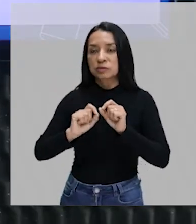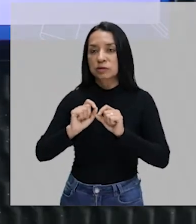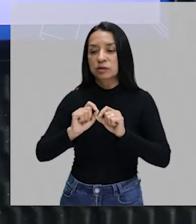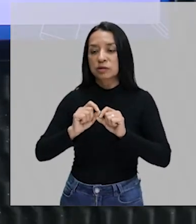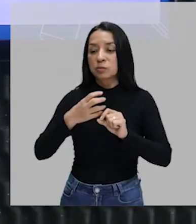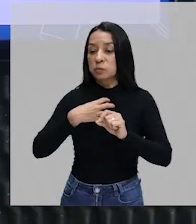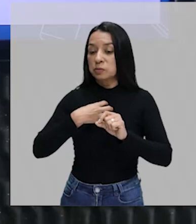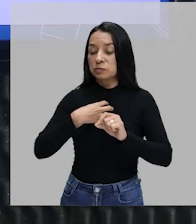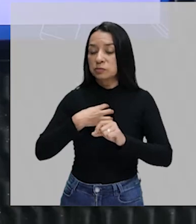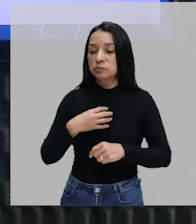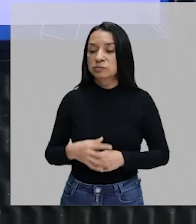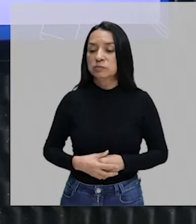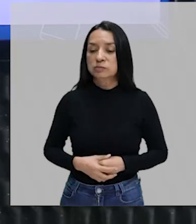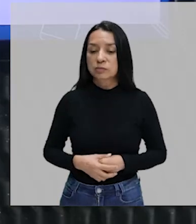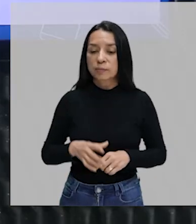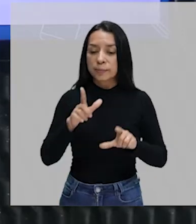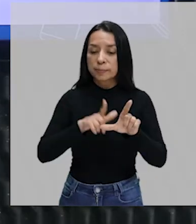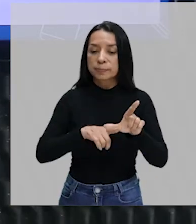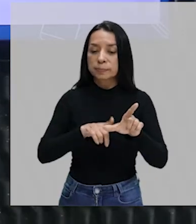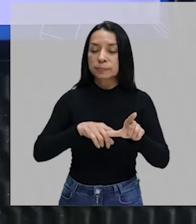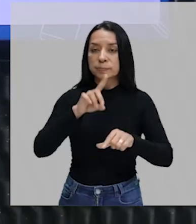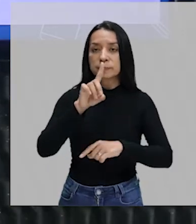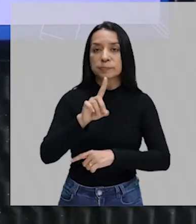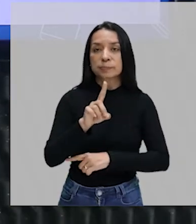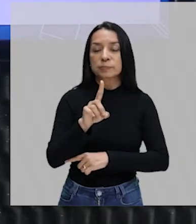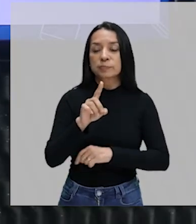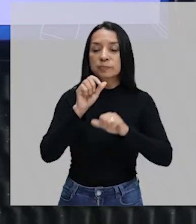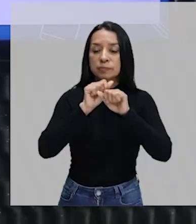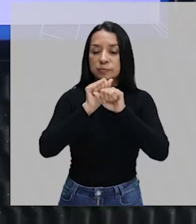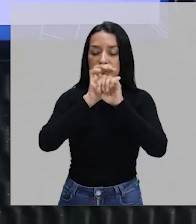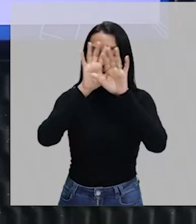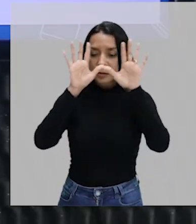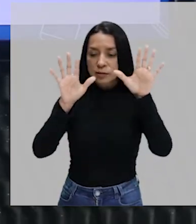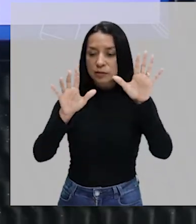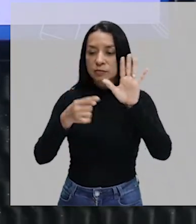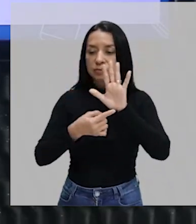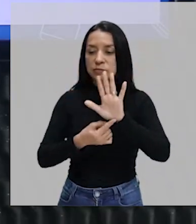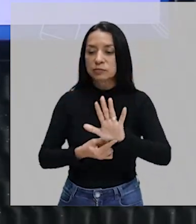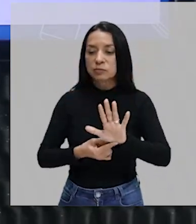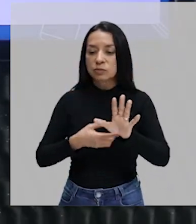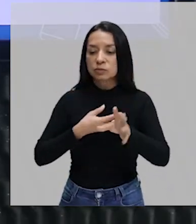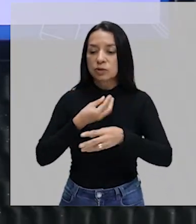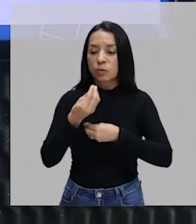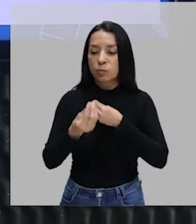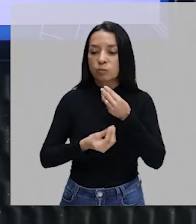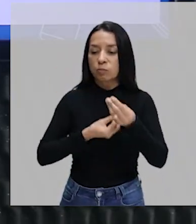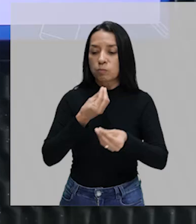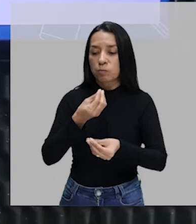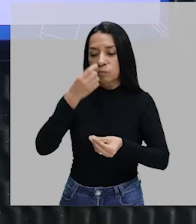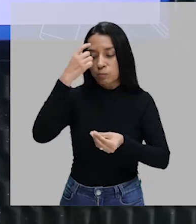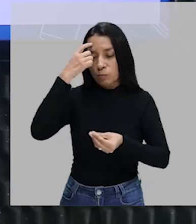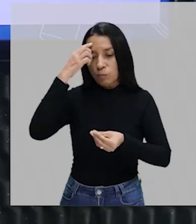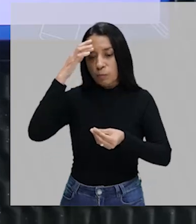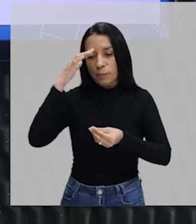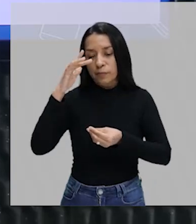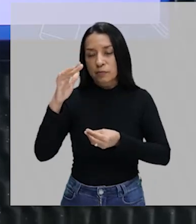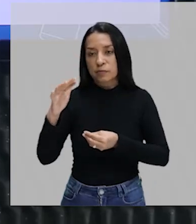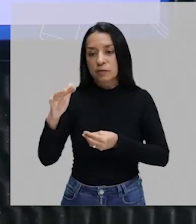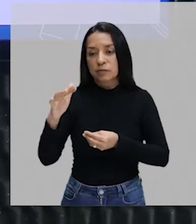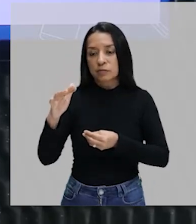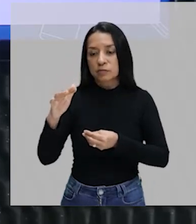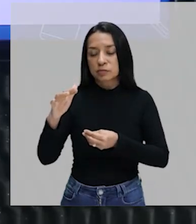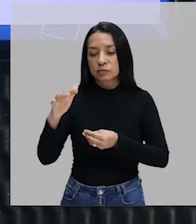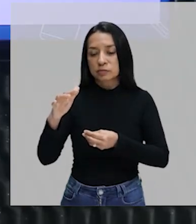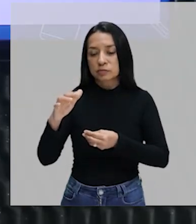vocês vão marcar aqui a letra D de dado. Claro que traz a condição de pensarmos sobre